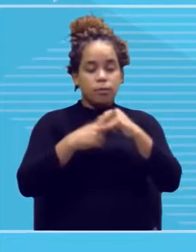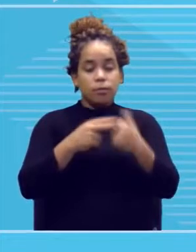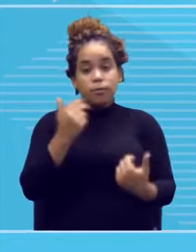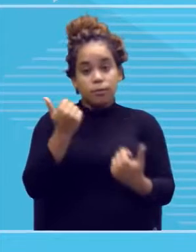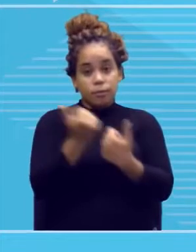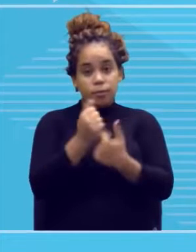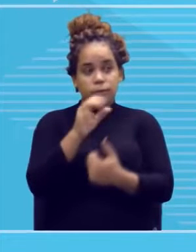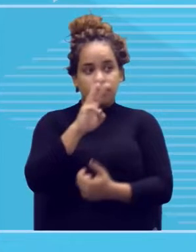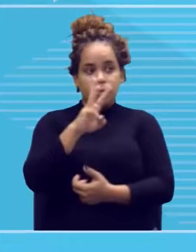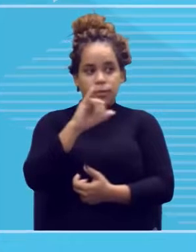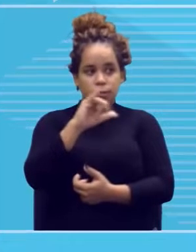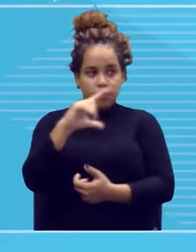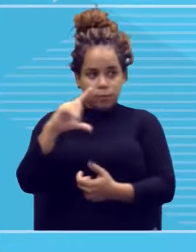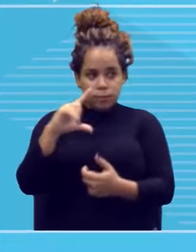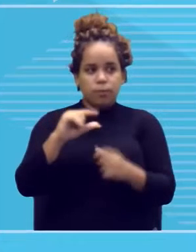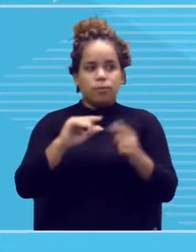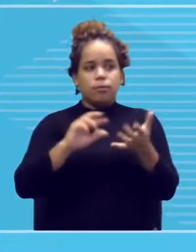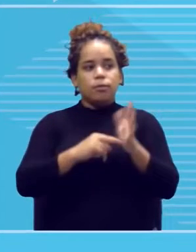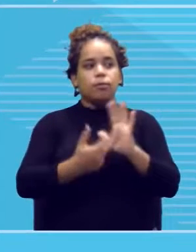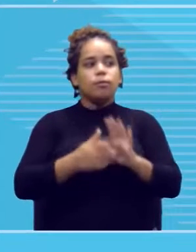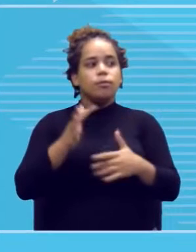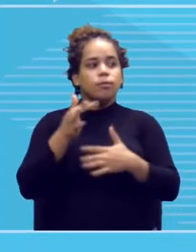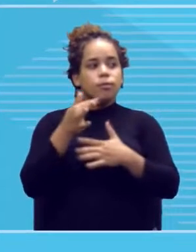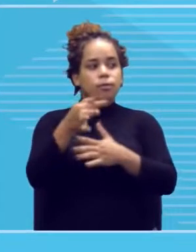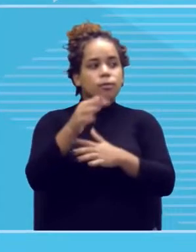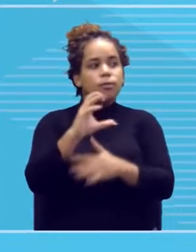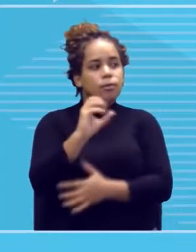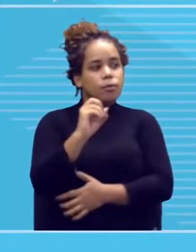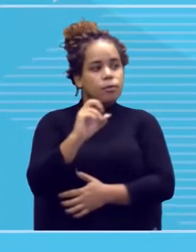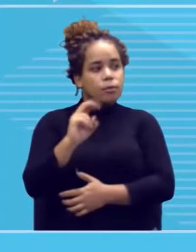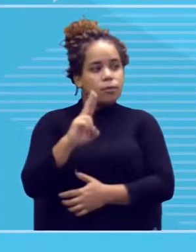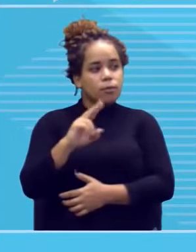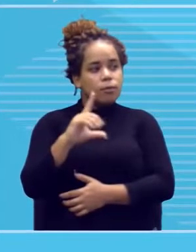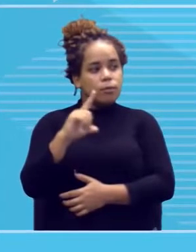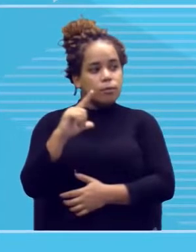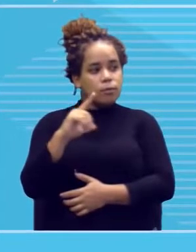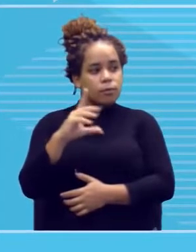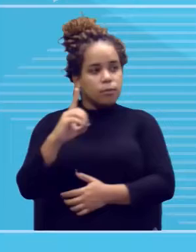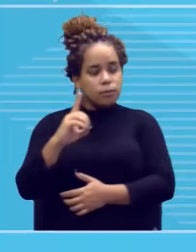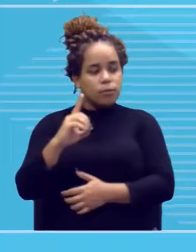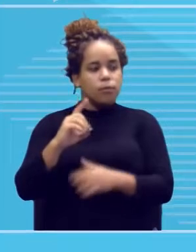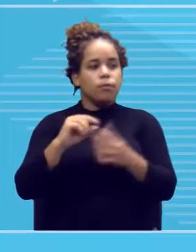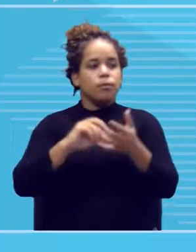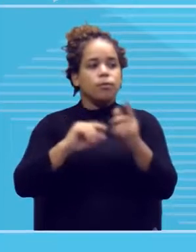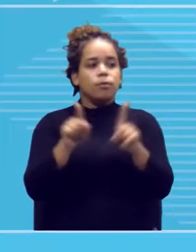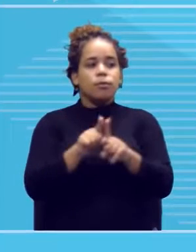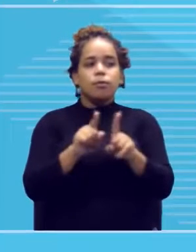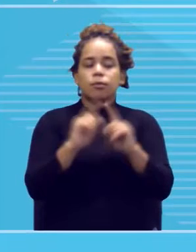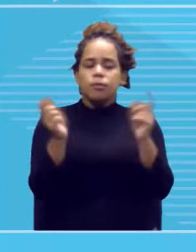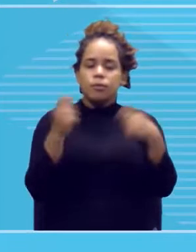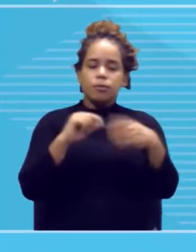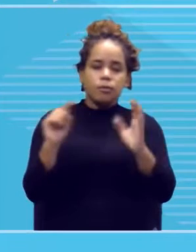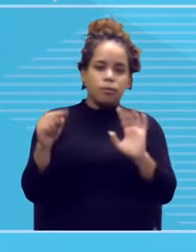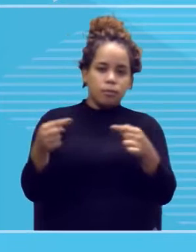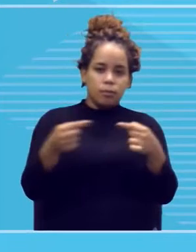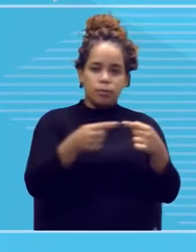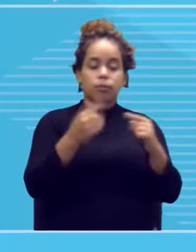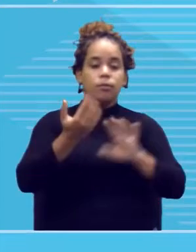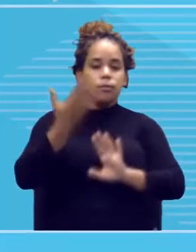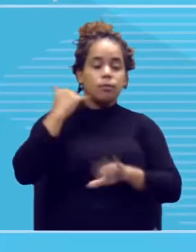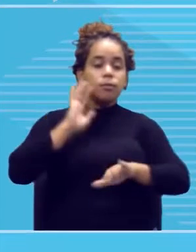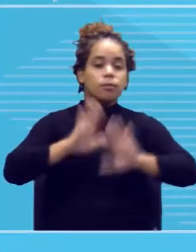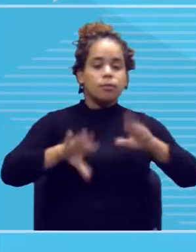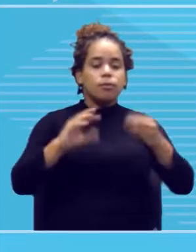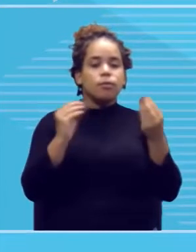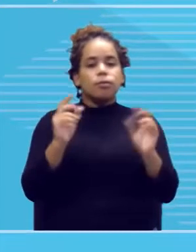indica futuro e o Code que pode indicar passado a depender é claro de sua situação verbos modais